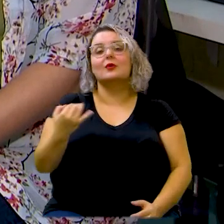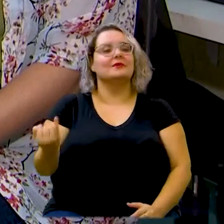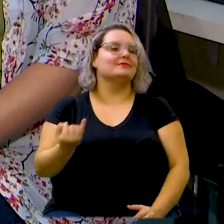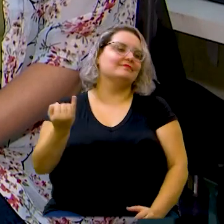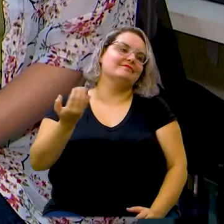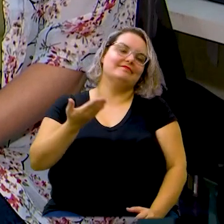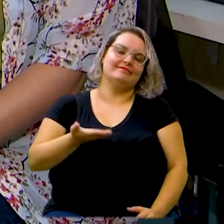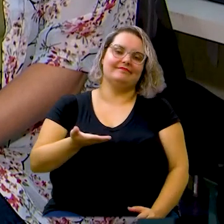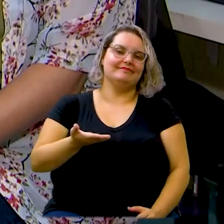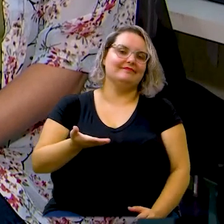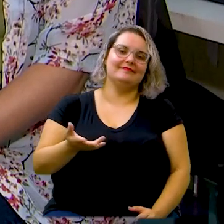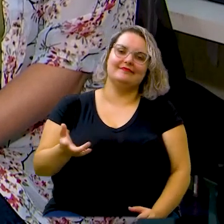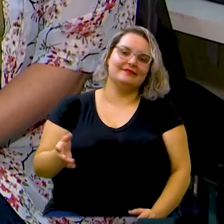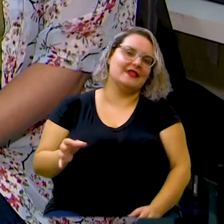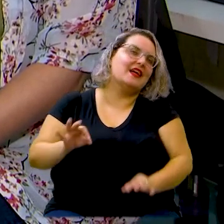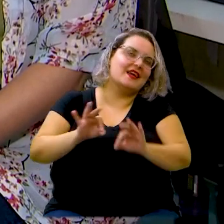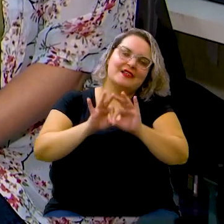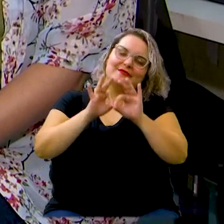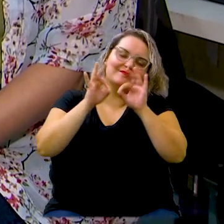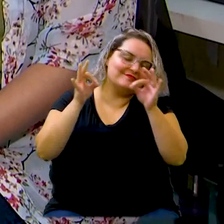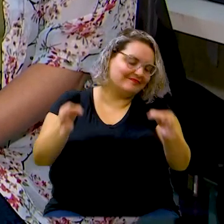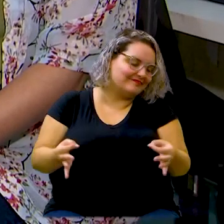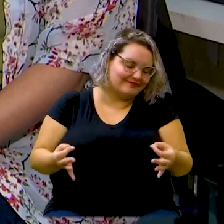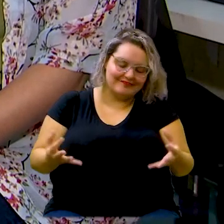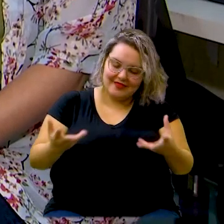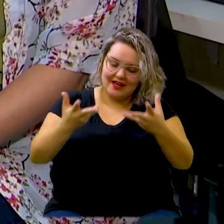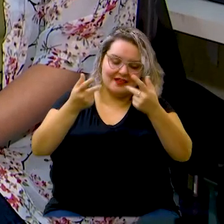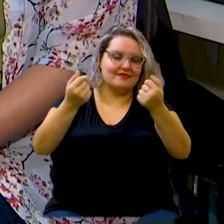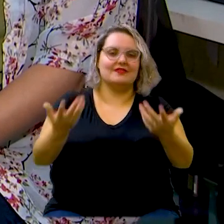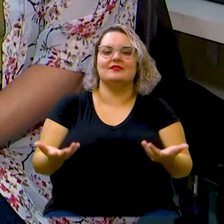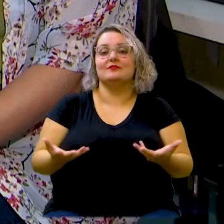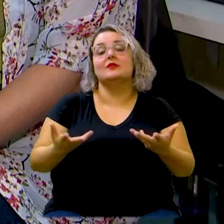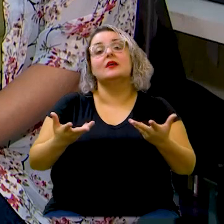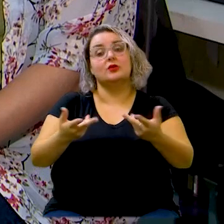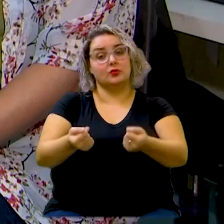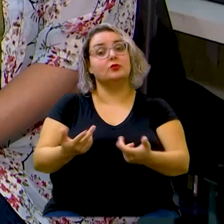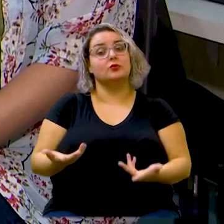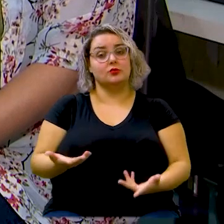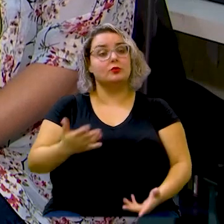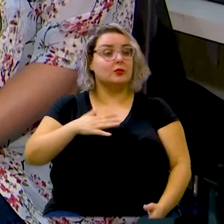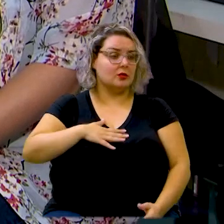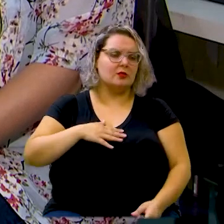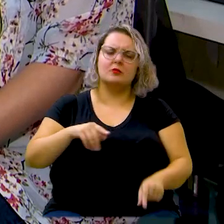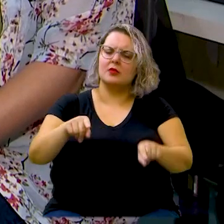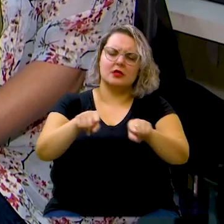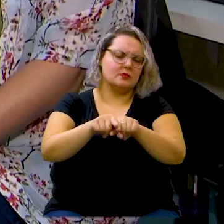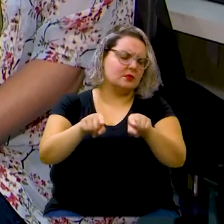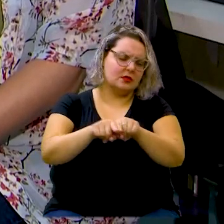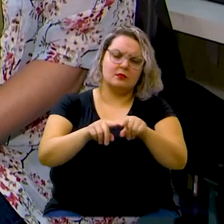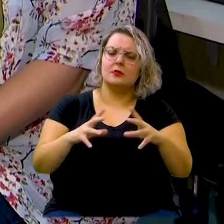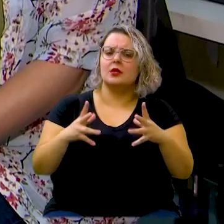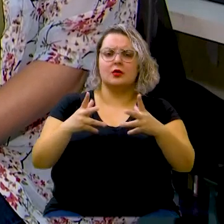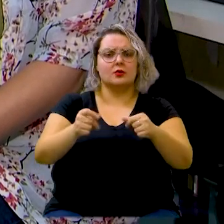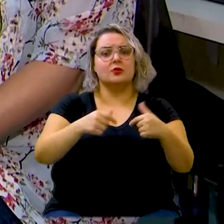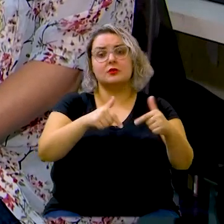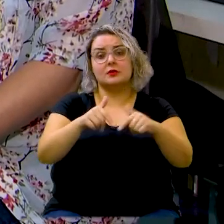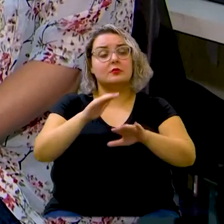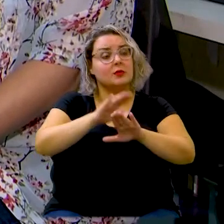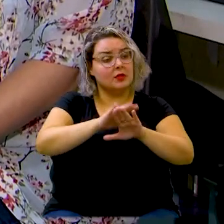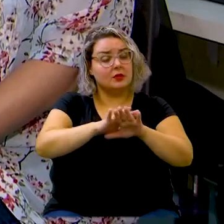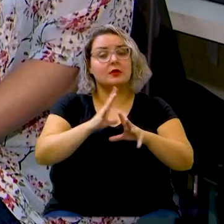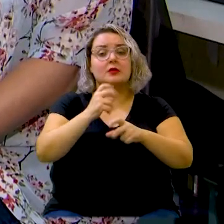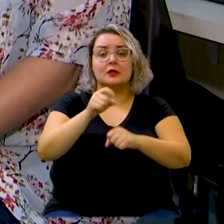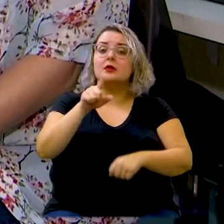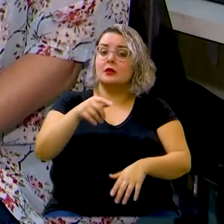ele, é muito significativo para todos, né? Eu falo por mim, mas acho que para todos que trabalham na Ação Forte, que é